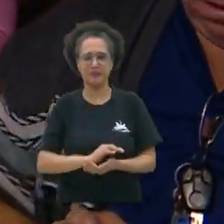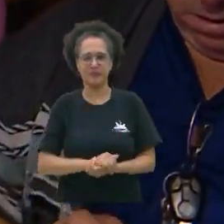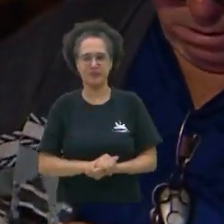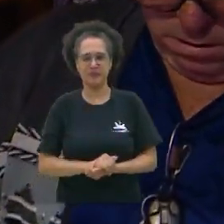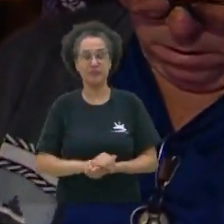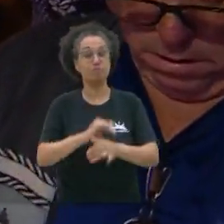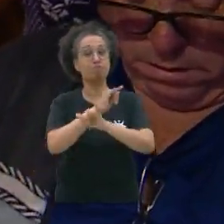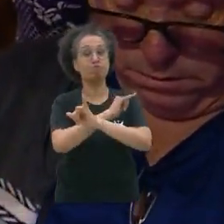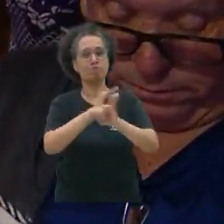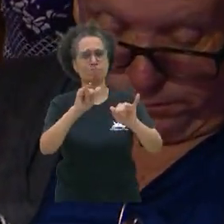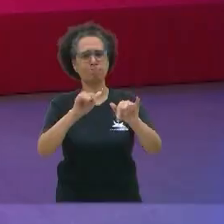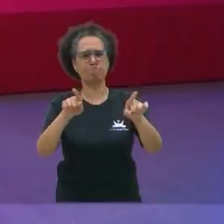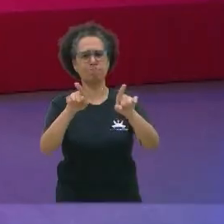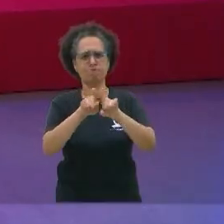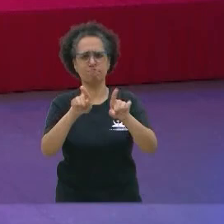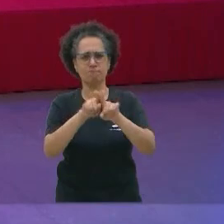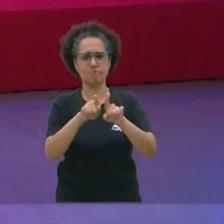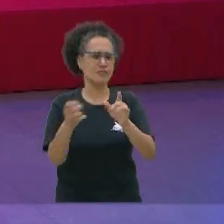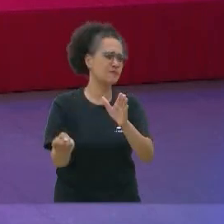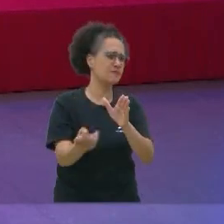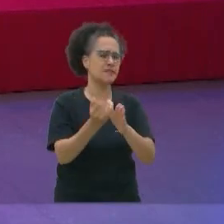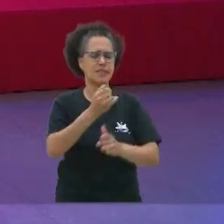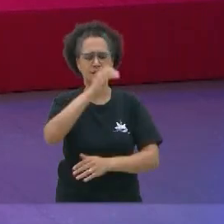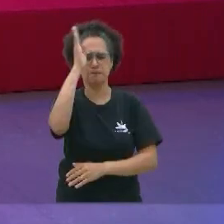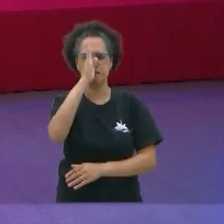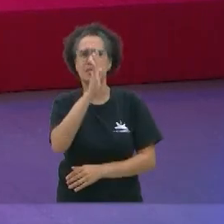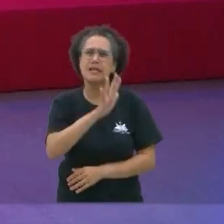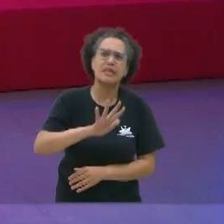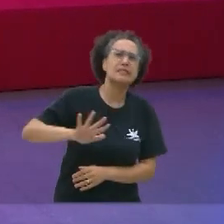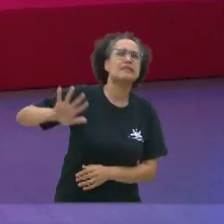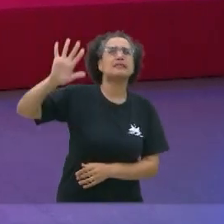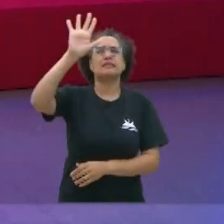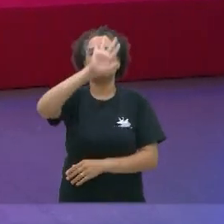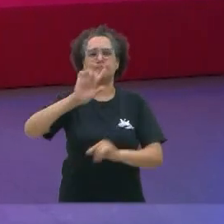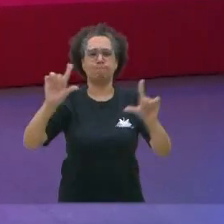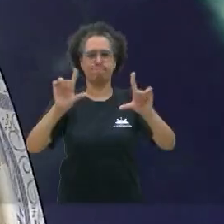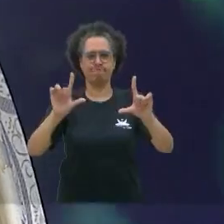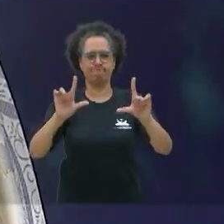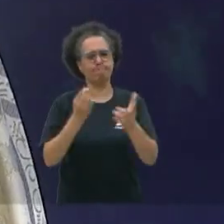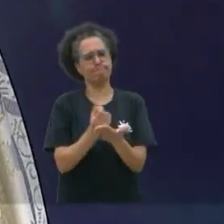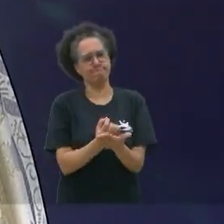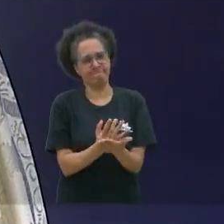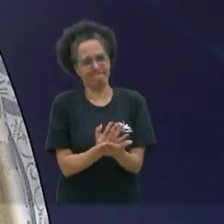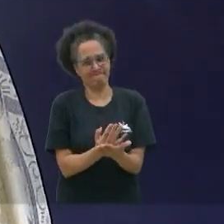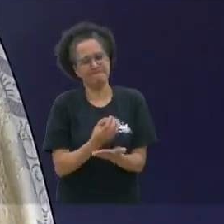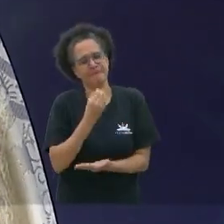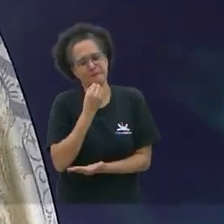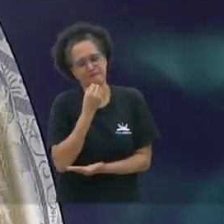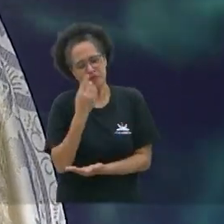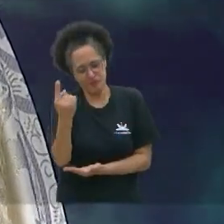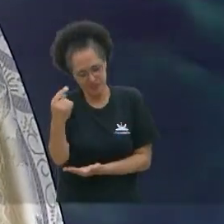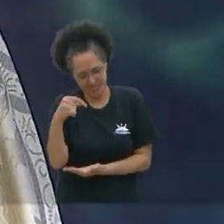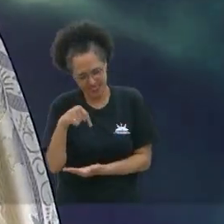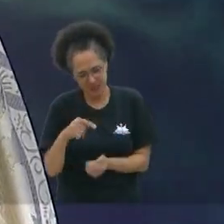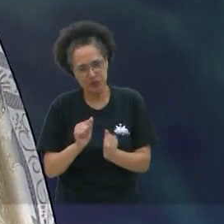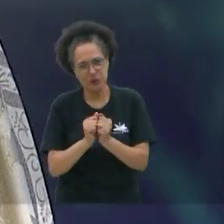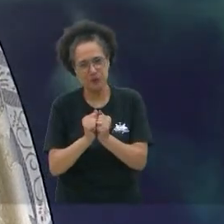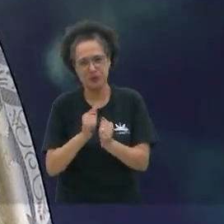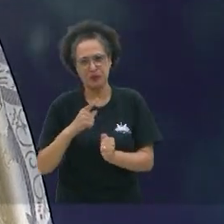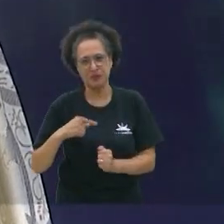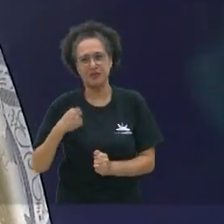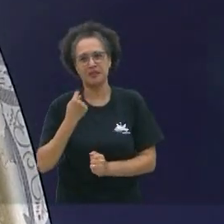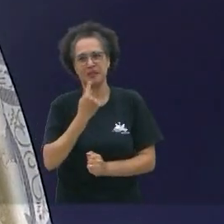Dizer a tantos que estão conosco pelo Brasil afora, pela TV Evangelizar, que bom que você está aqui